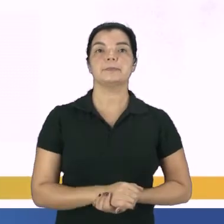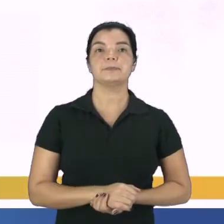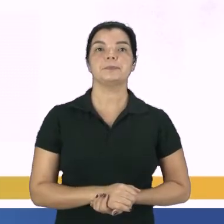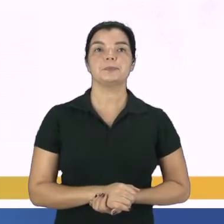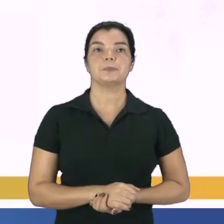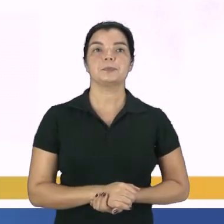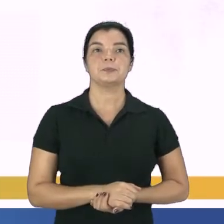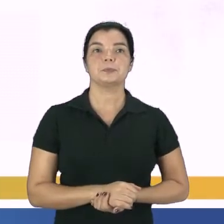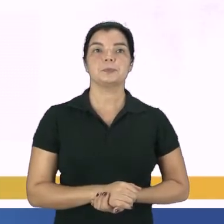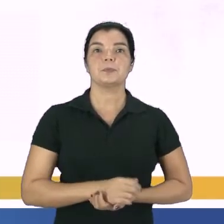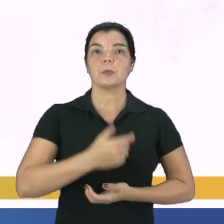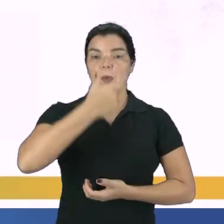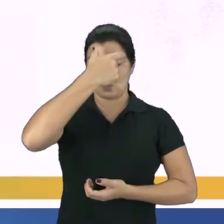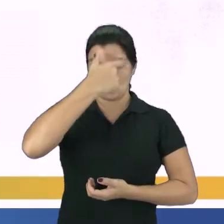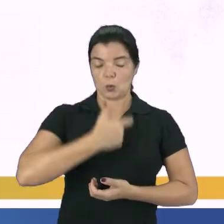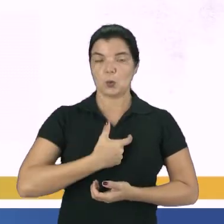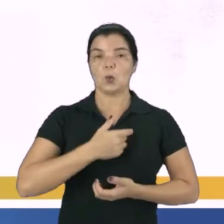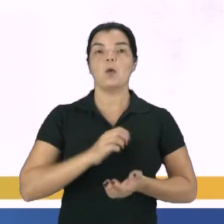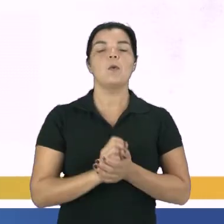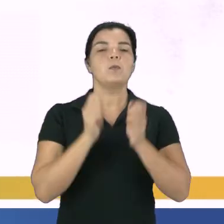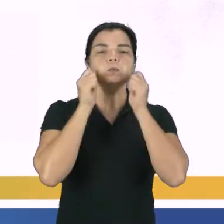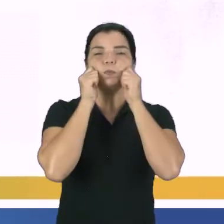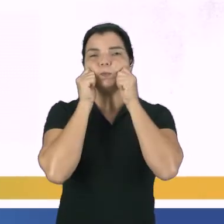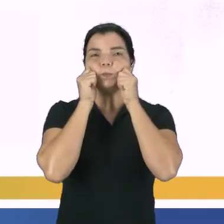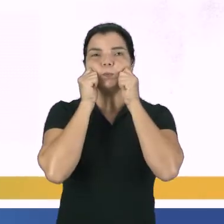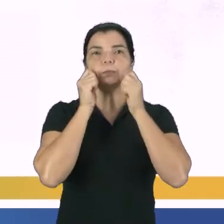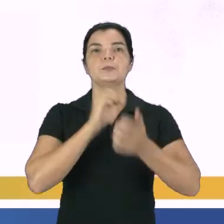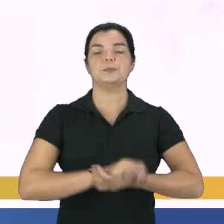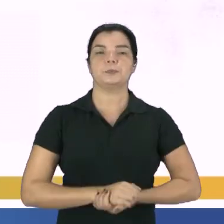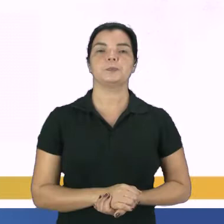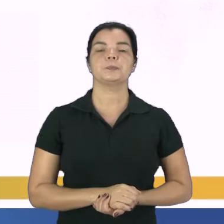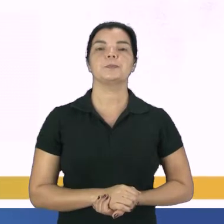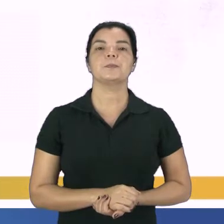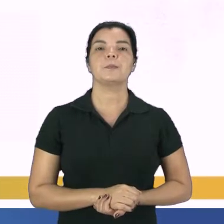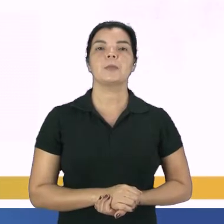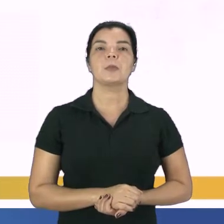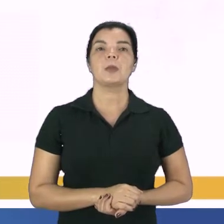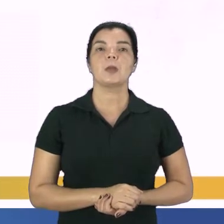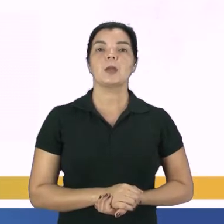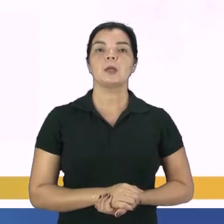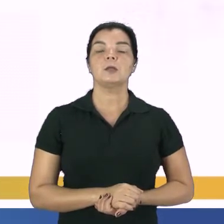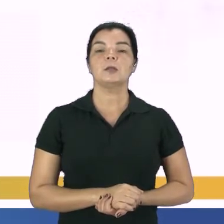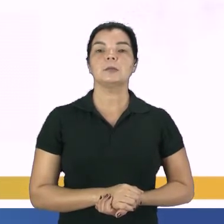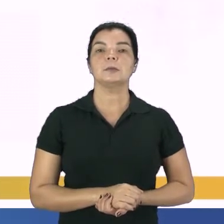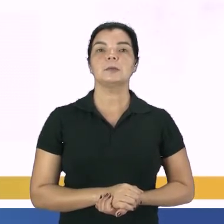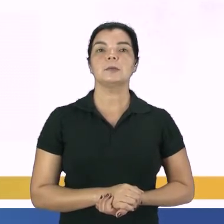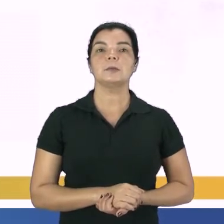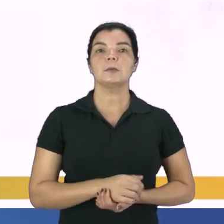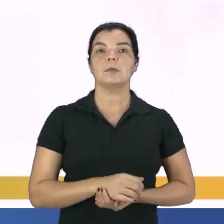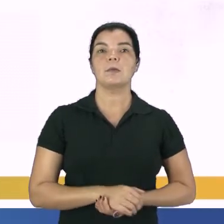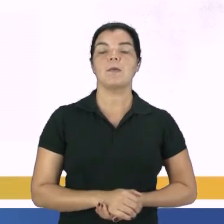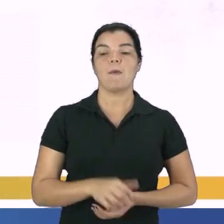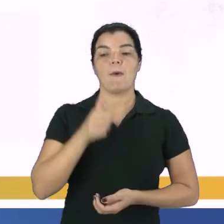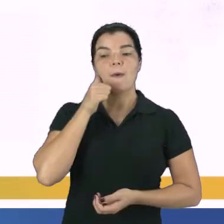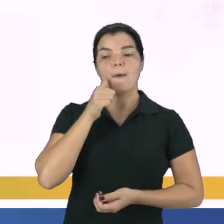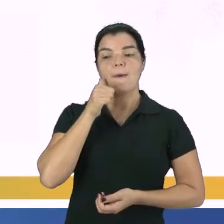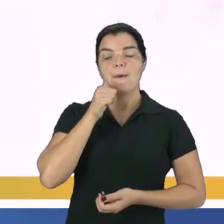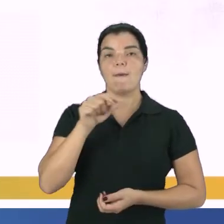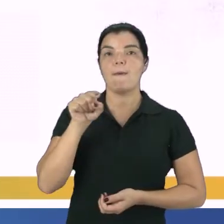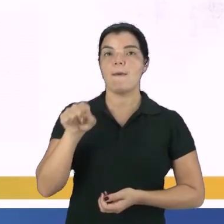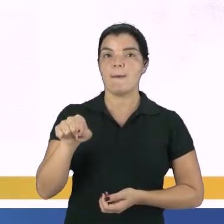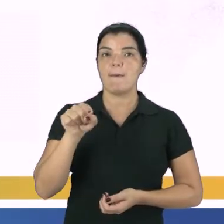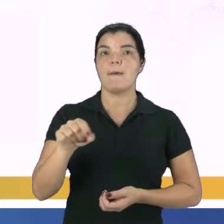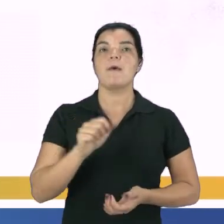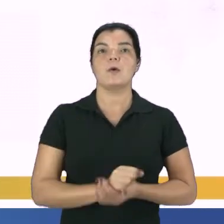I am chubby. Eu sou fofinho, eu sou cheinho. She is strong.